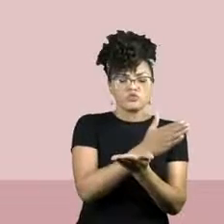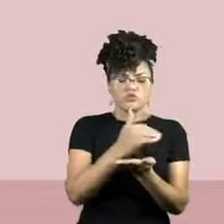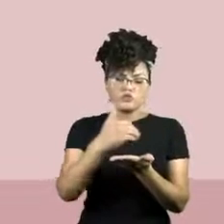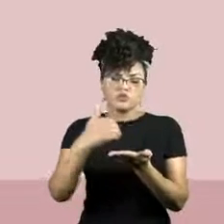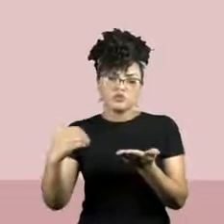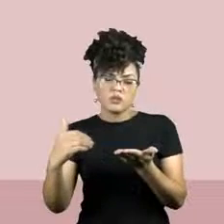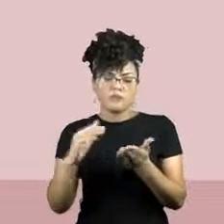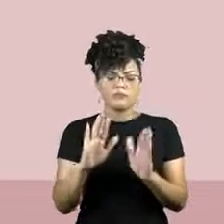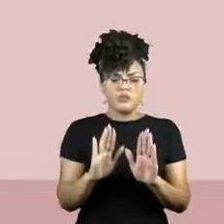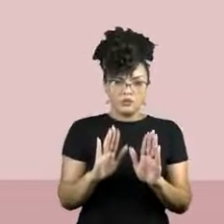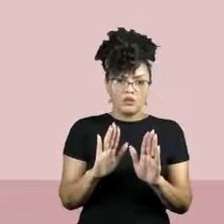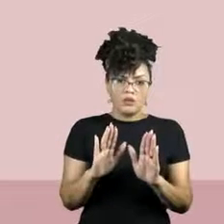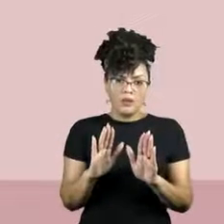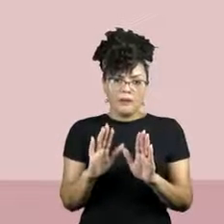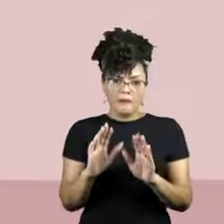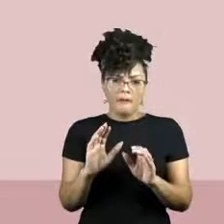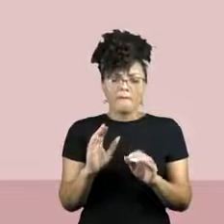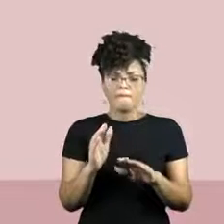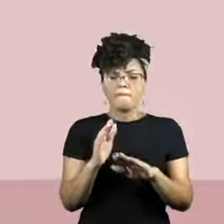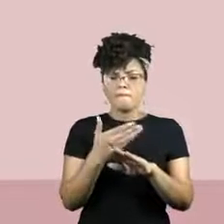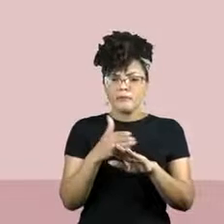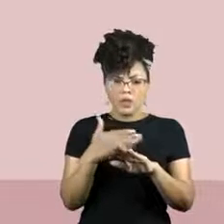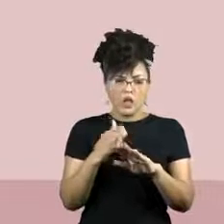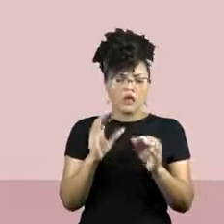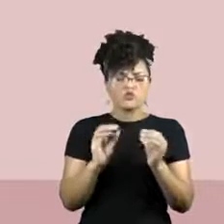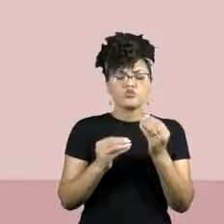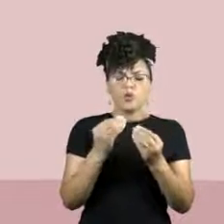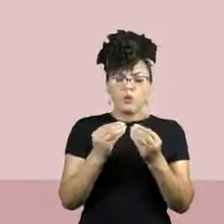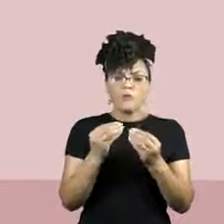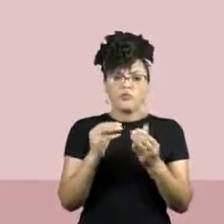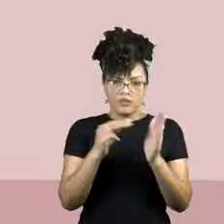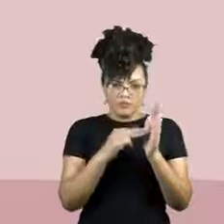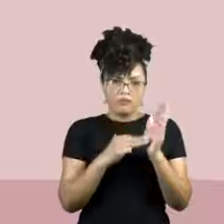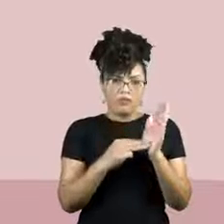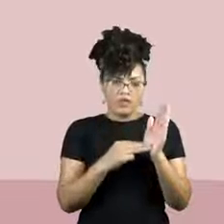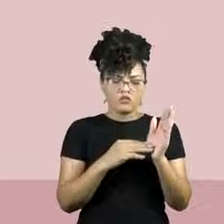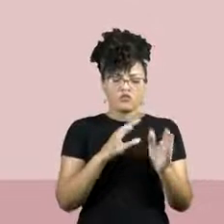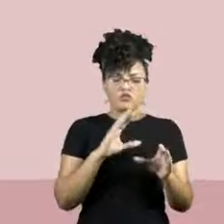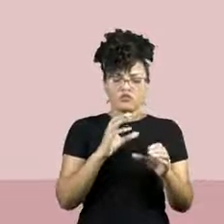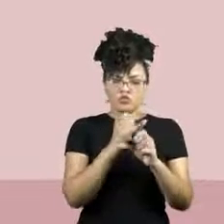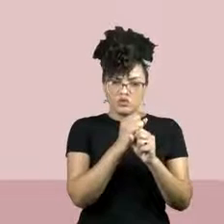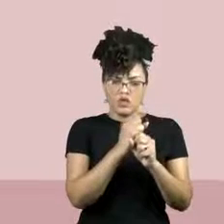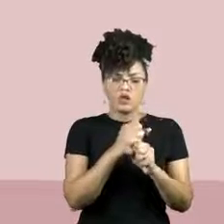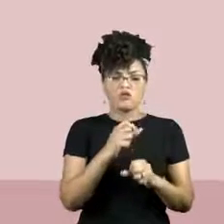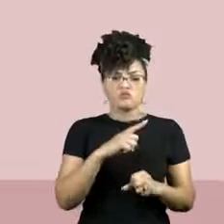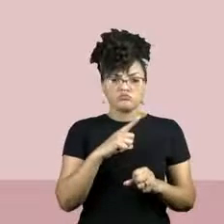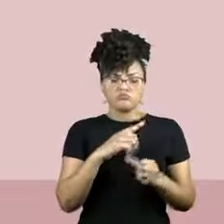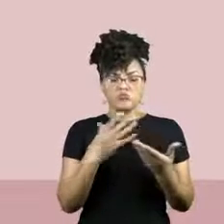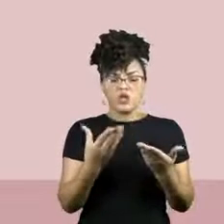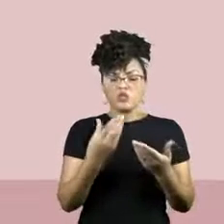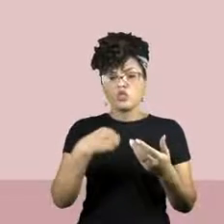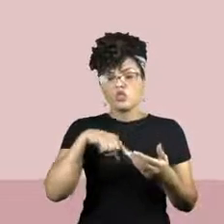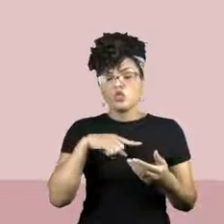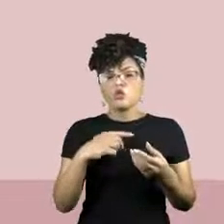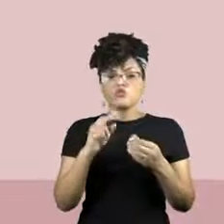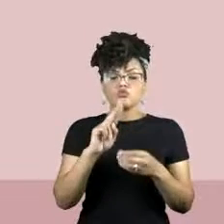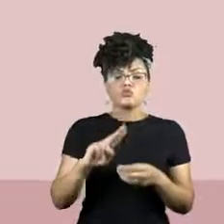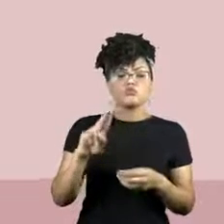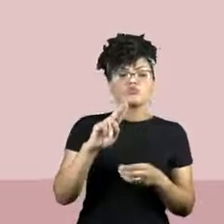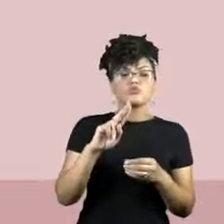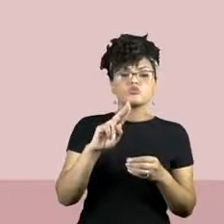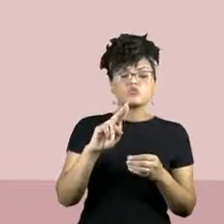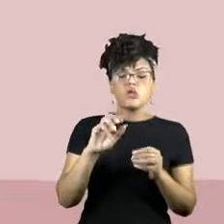prático? Tá? Existem métodos de cálculo para isso. Nesse workshop, a gente vai trazer um método que se baseia